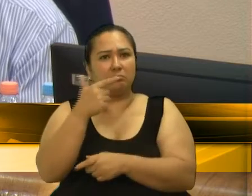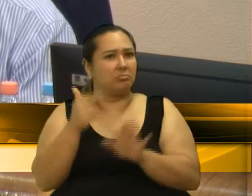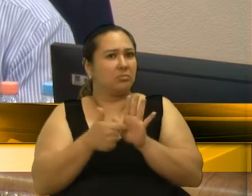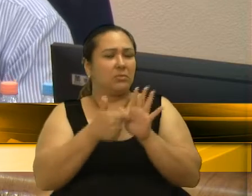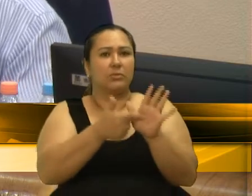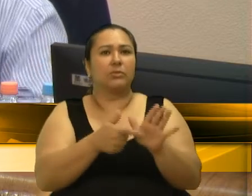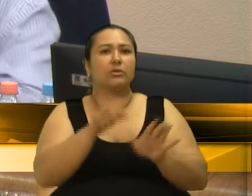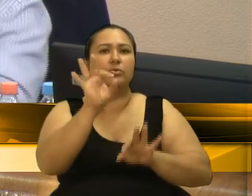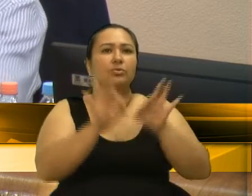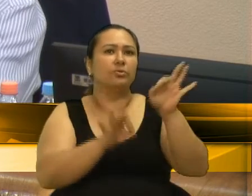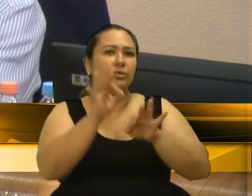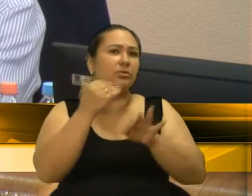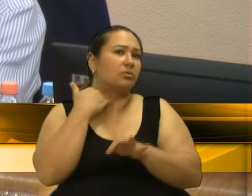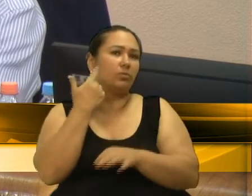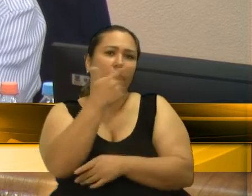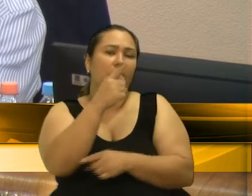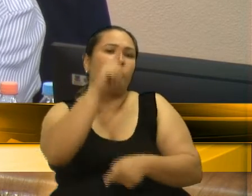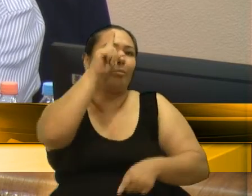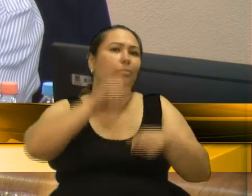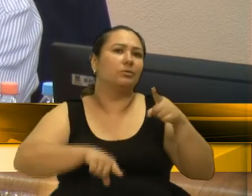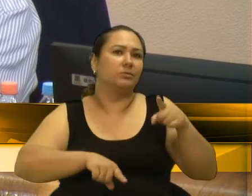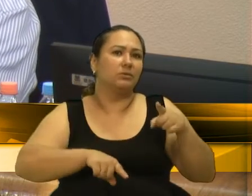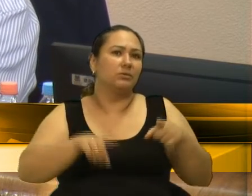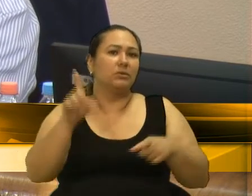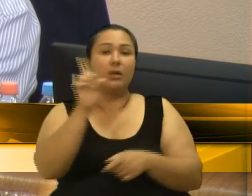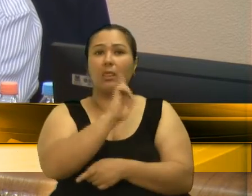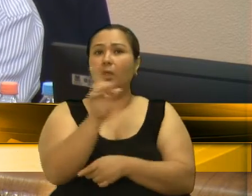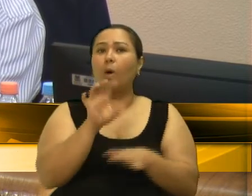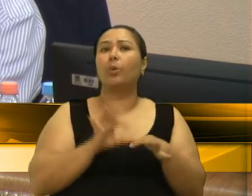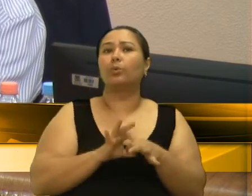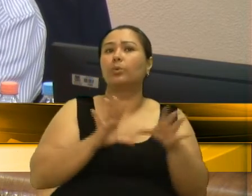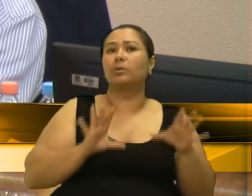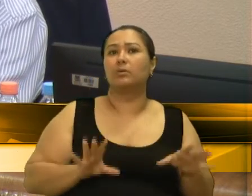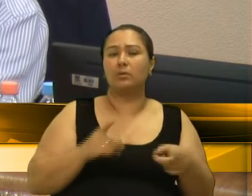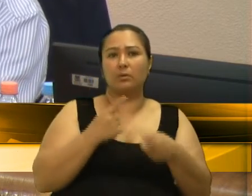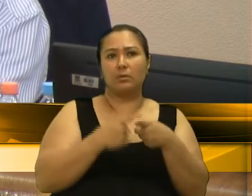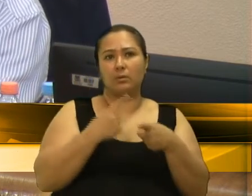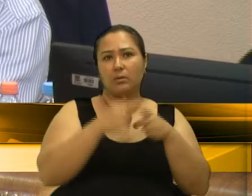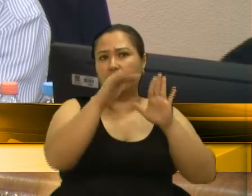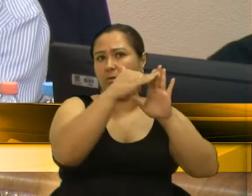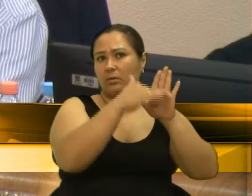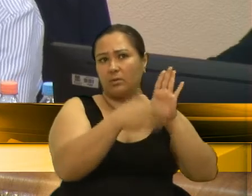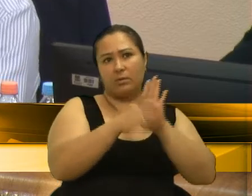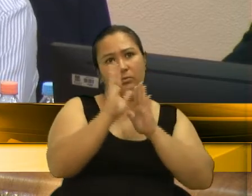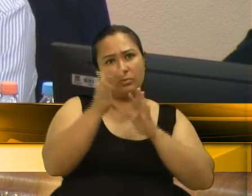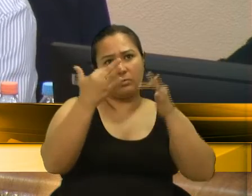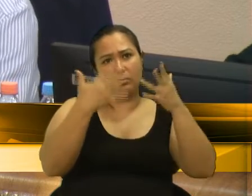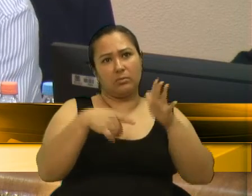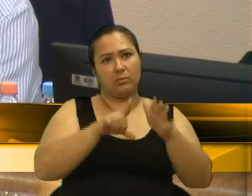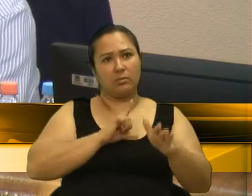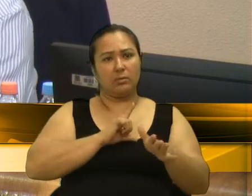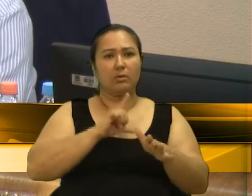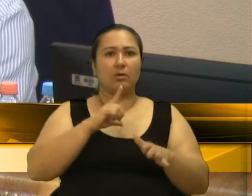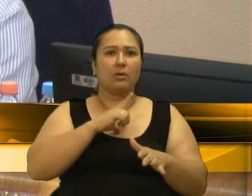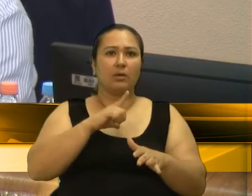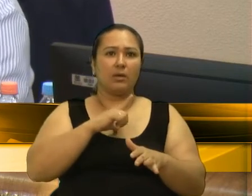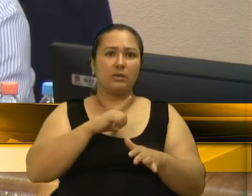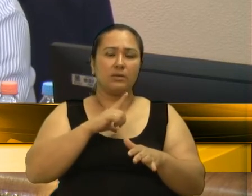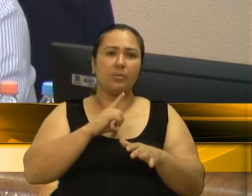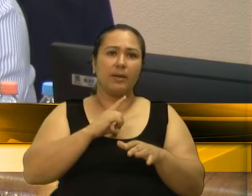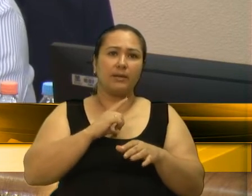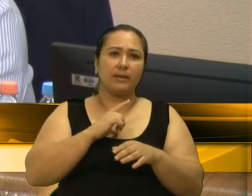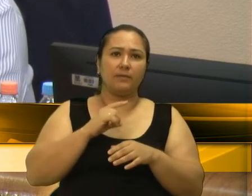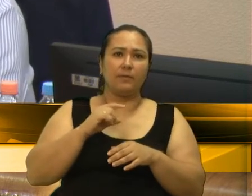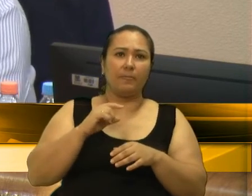porque não houve uma proibição. Foi a não autorização devido ao critério de elencados. Com relação à parada livre, diz a vereadora Paula,